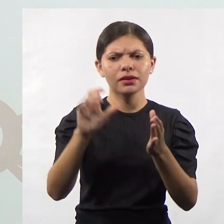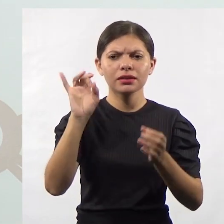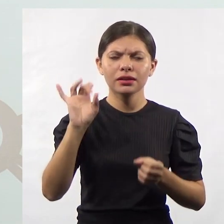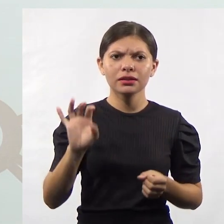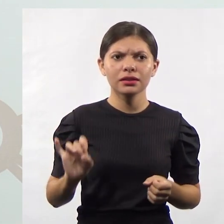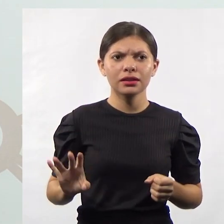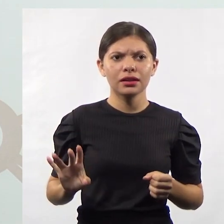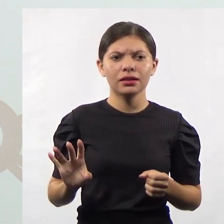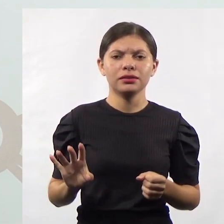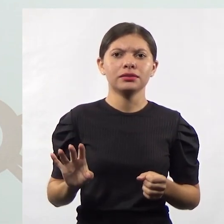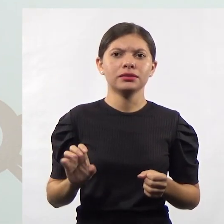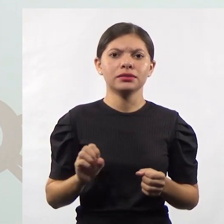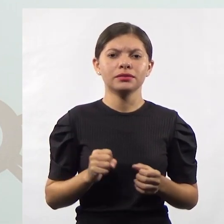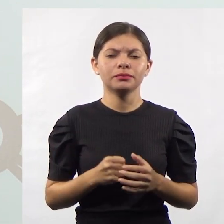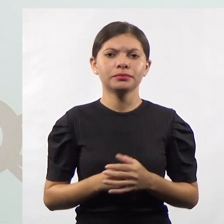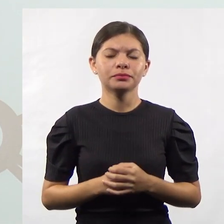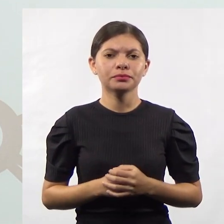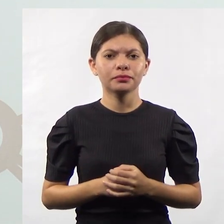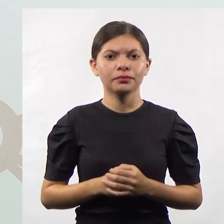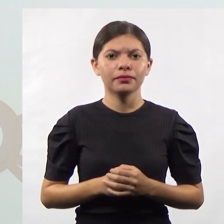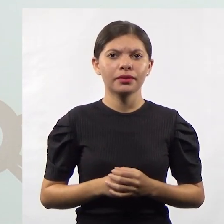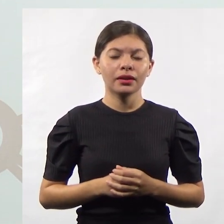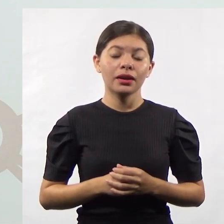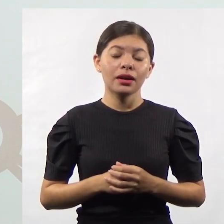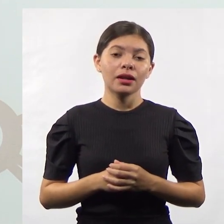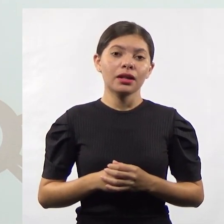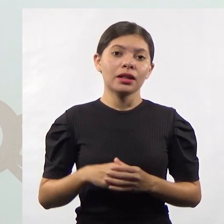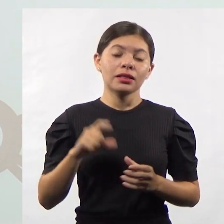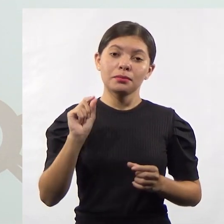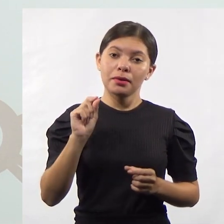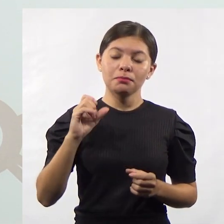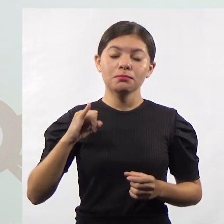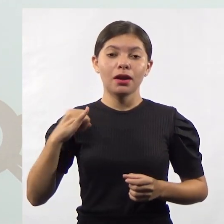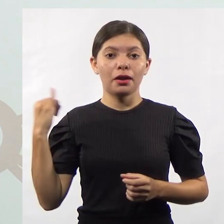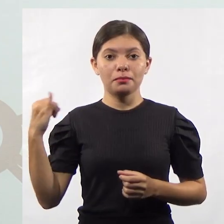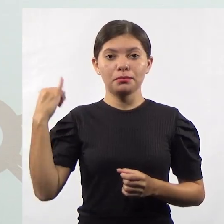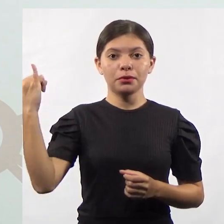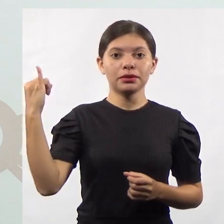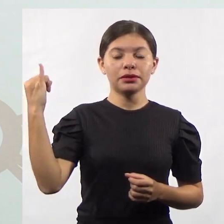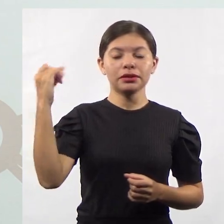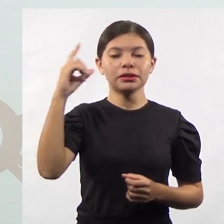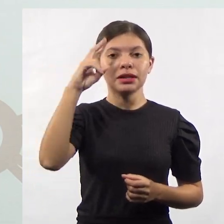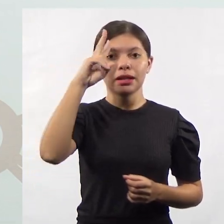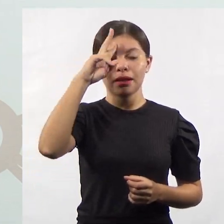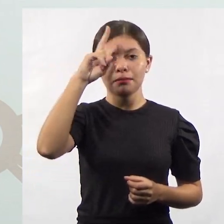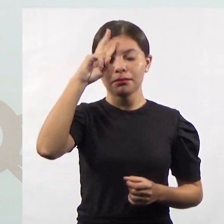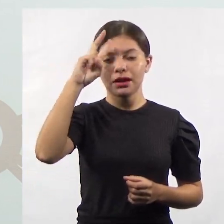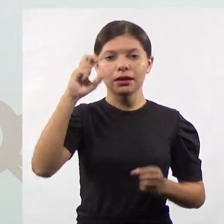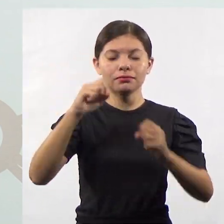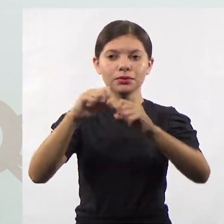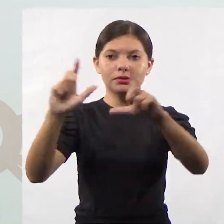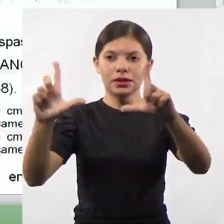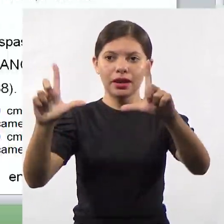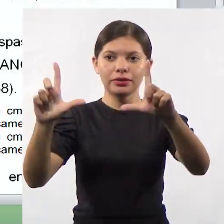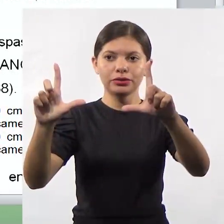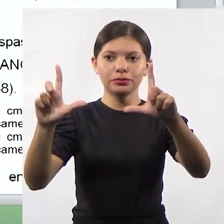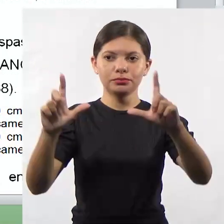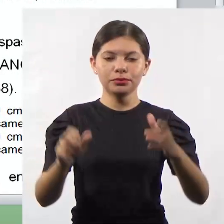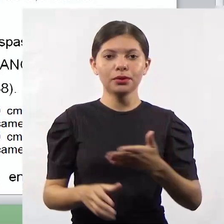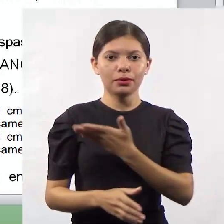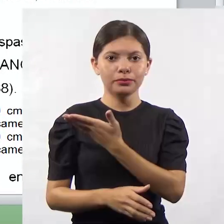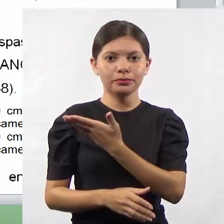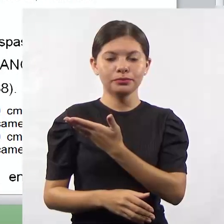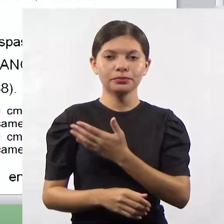se trata. É lógico que é importante recapitular. Vamos recapitular no slide aqui